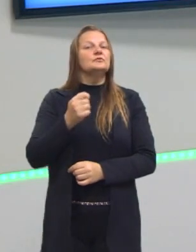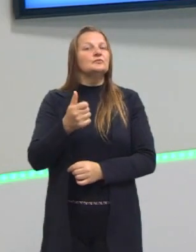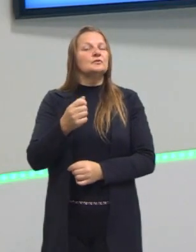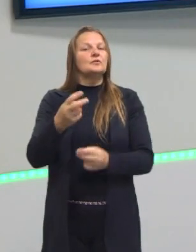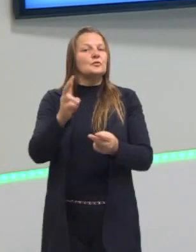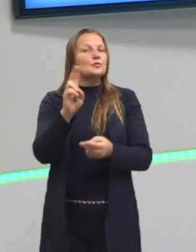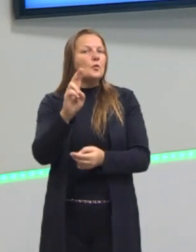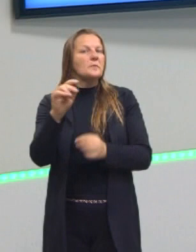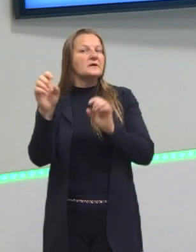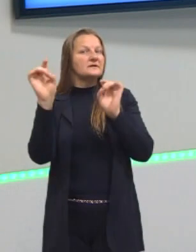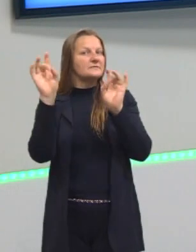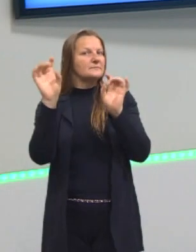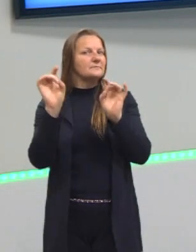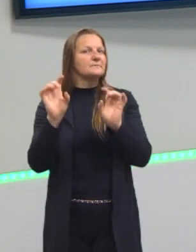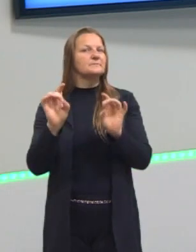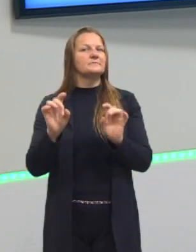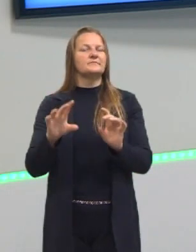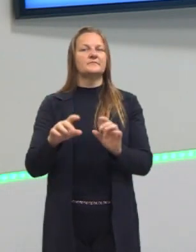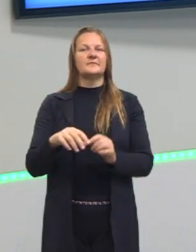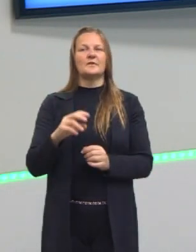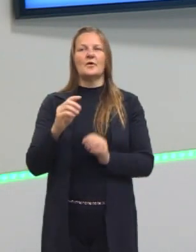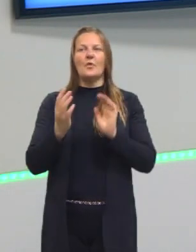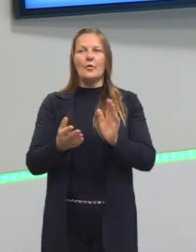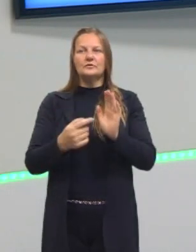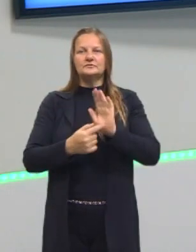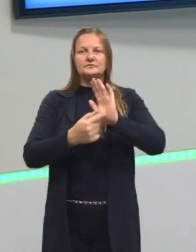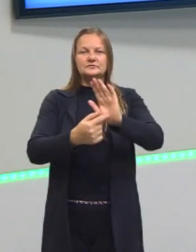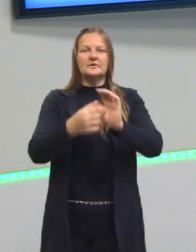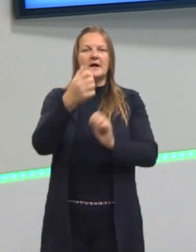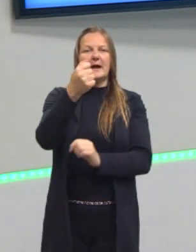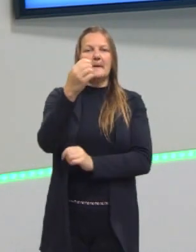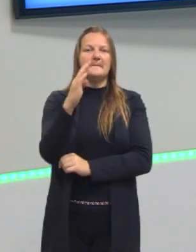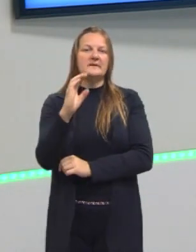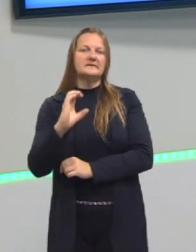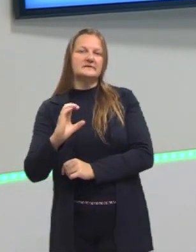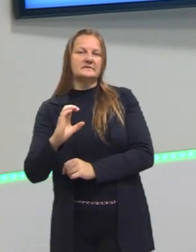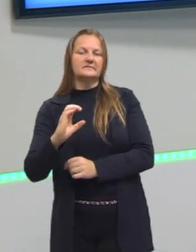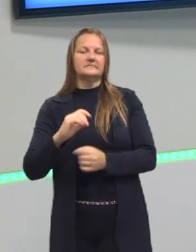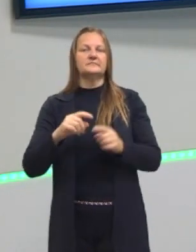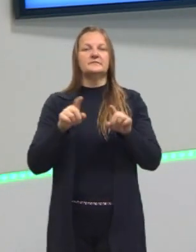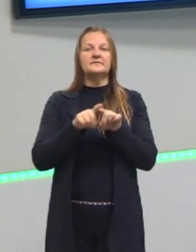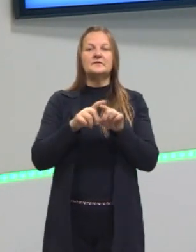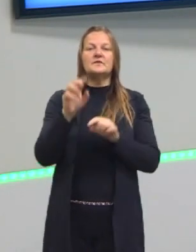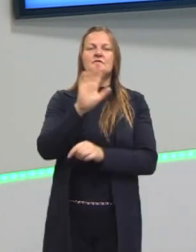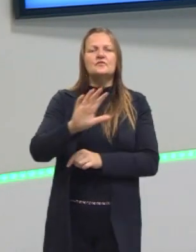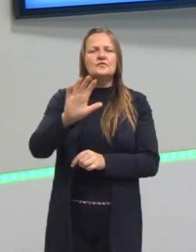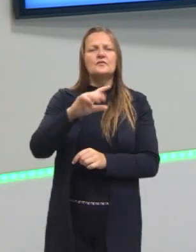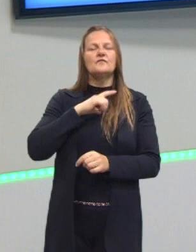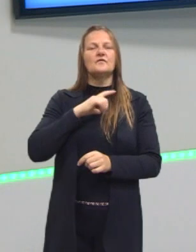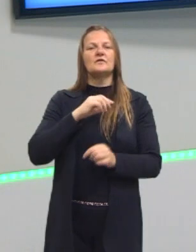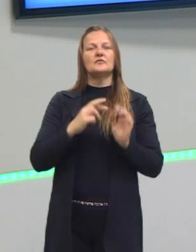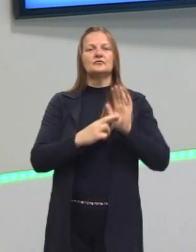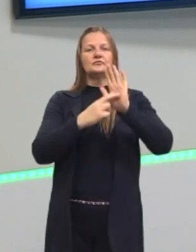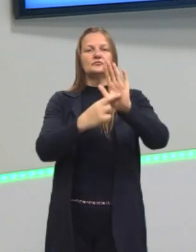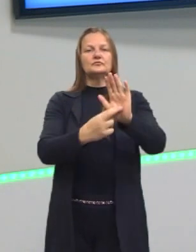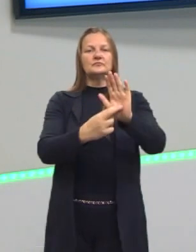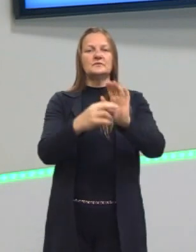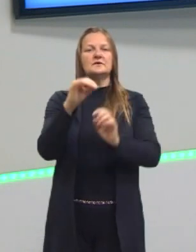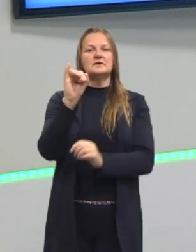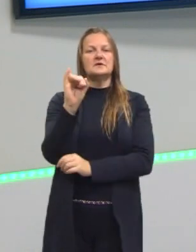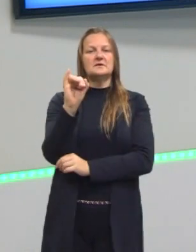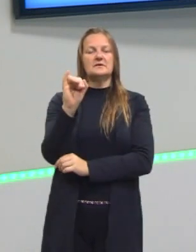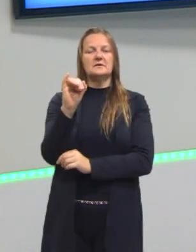nome especial né Nós não vamos representar matriz A B ou C A gente geralmente representa ela por